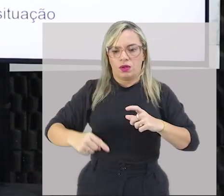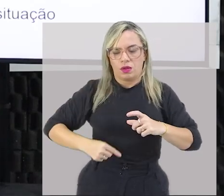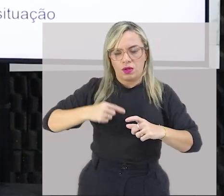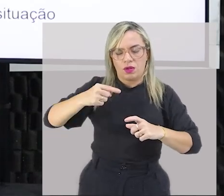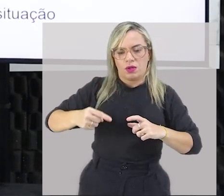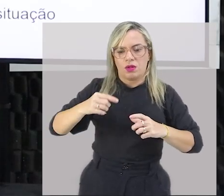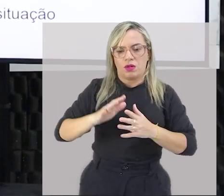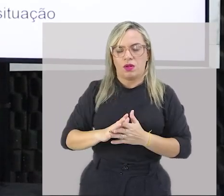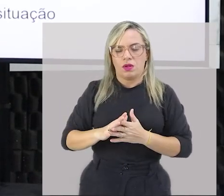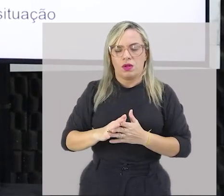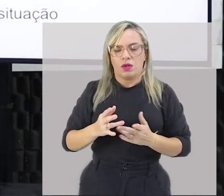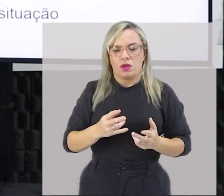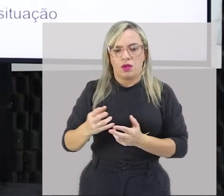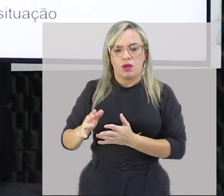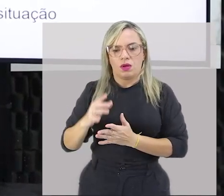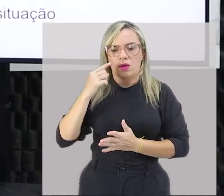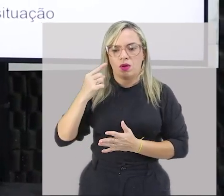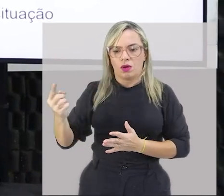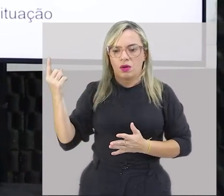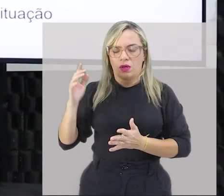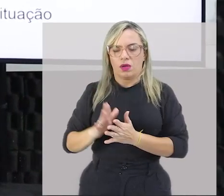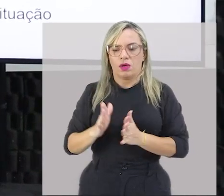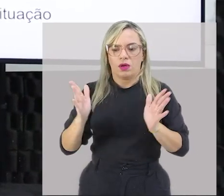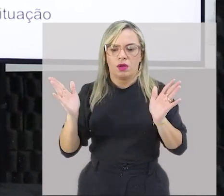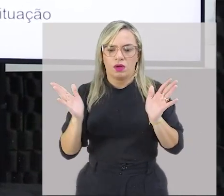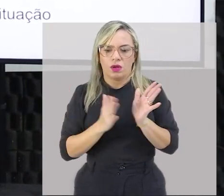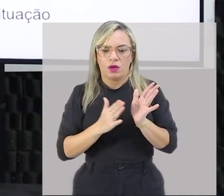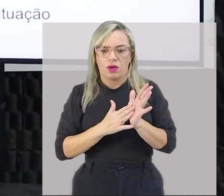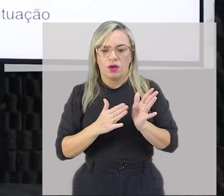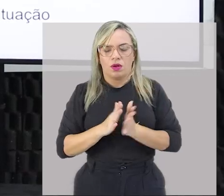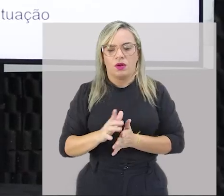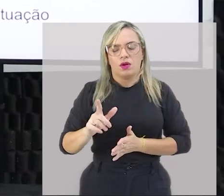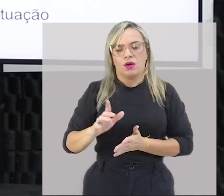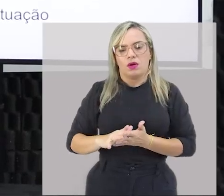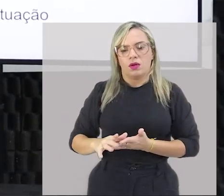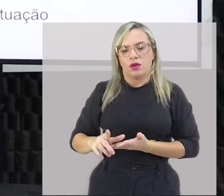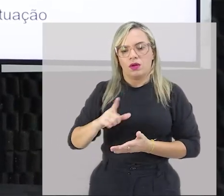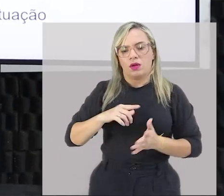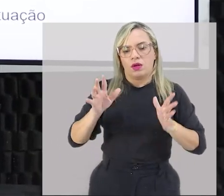Ele propôs que fizessem a medição da massa da barra.